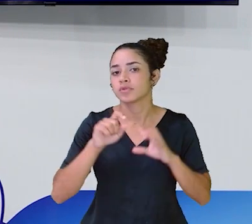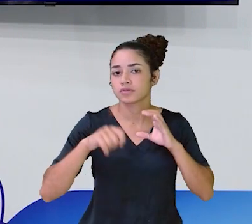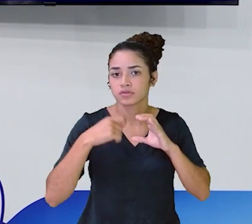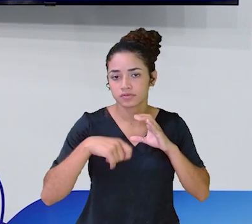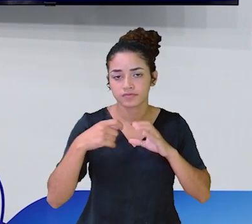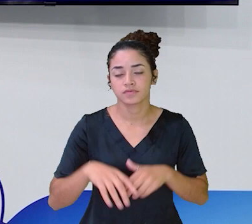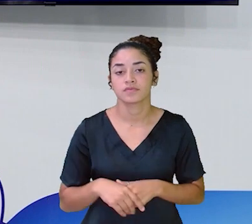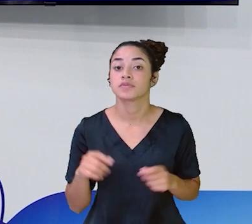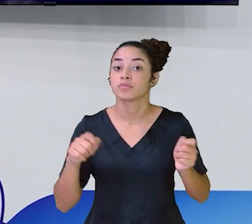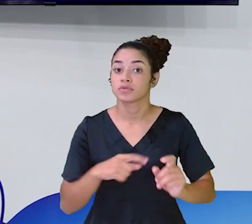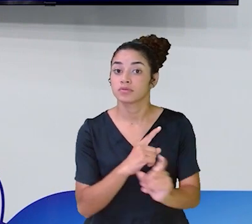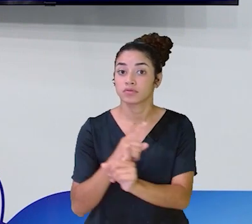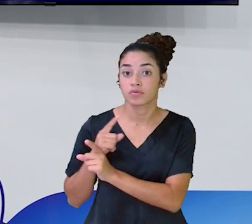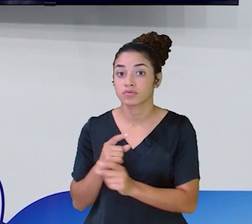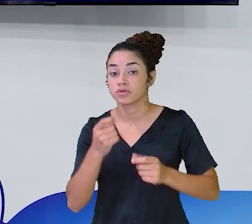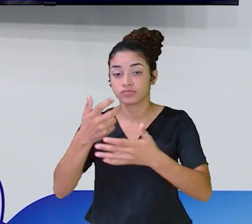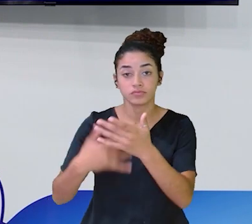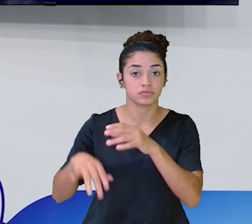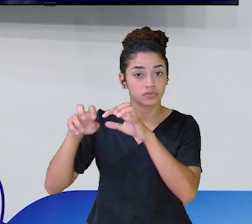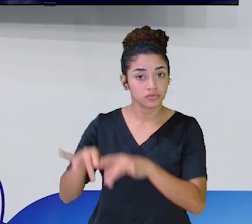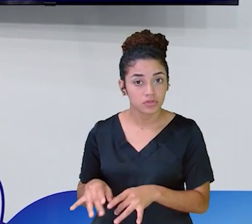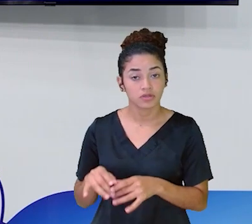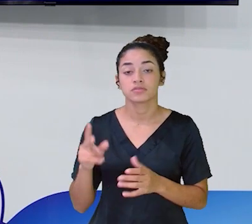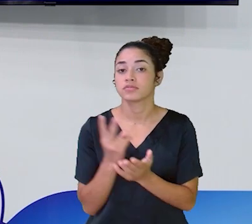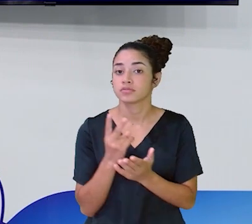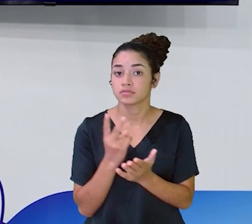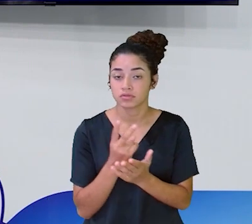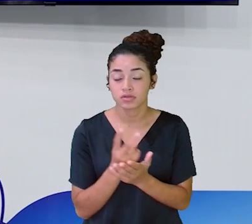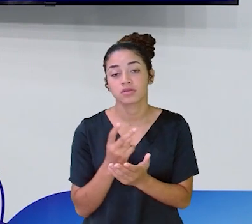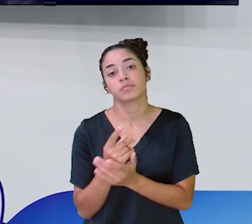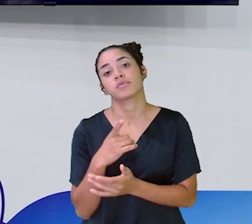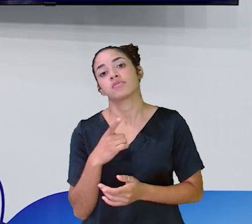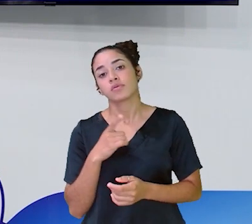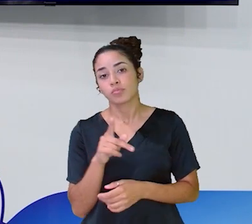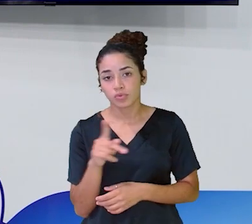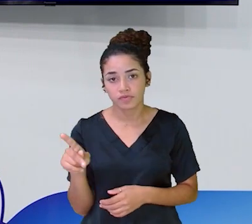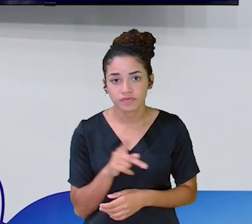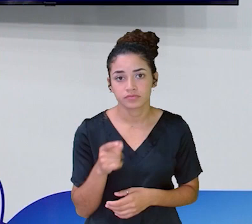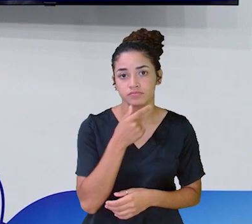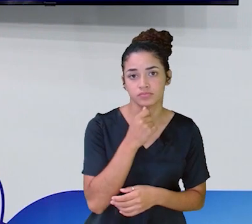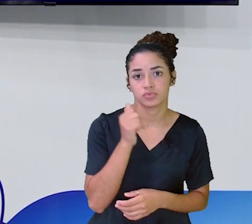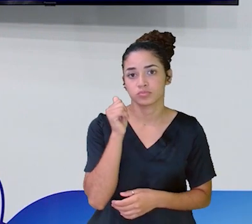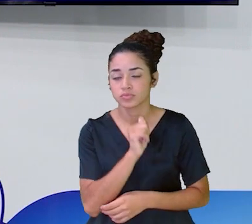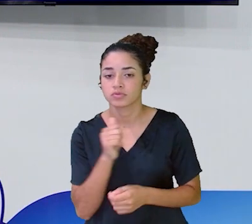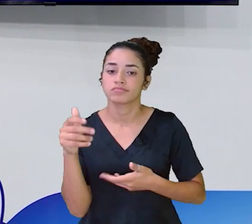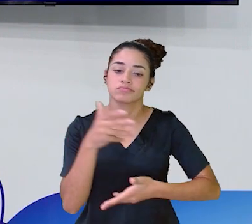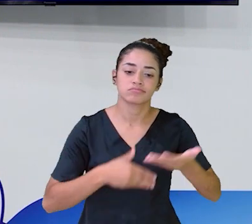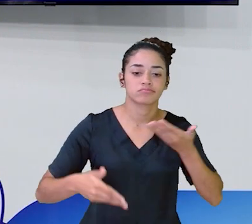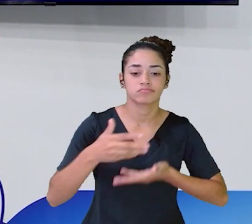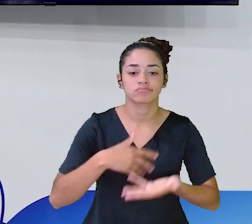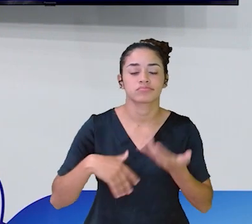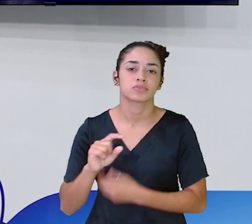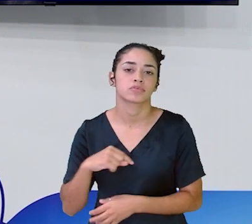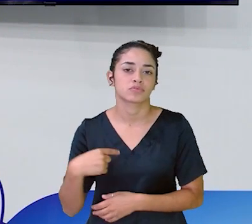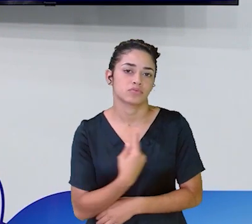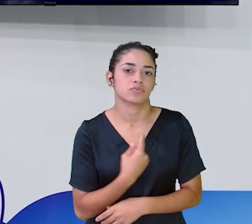como também encontrará o chat. Sempre aí temos um professor, uma professora na interação do